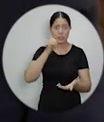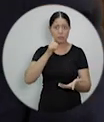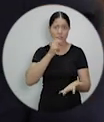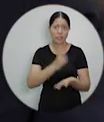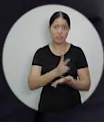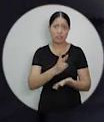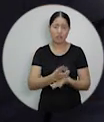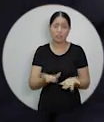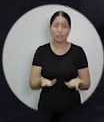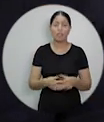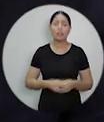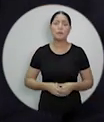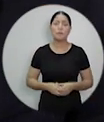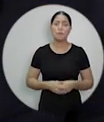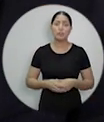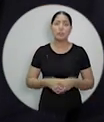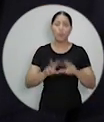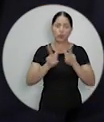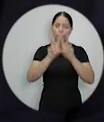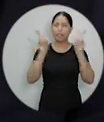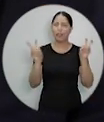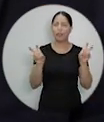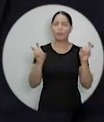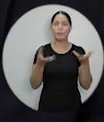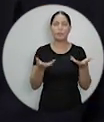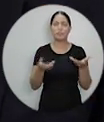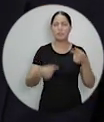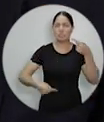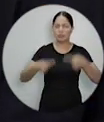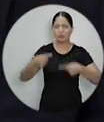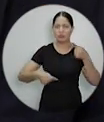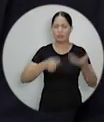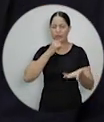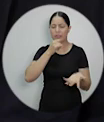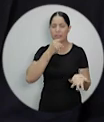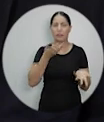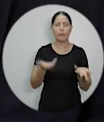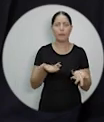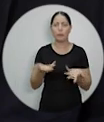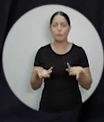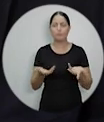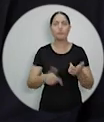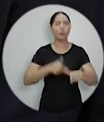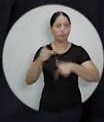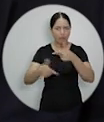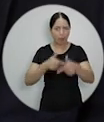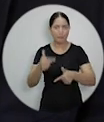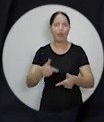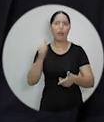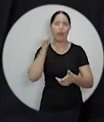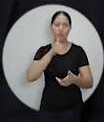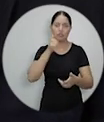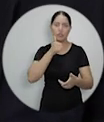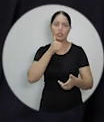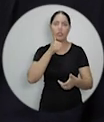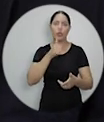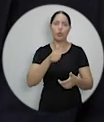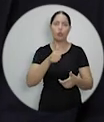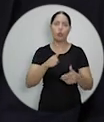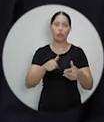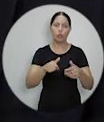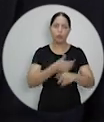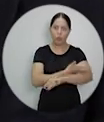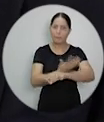vida dessas mulheres, como a questão da discussão sobre o trabalho, sobre o espaço